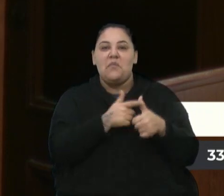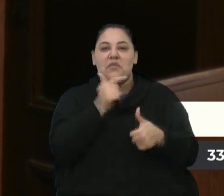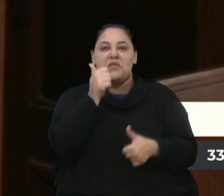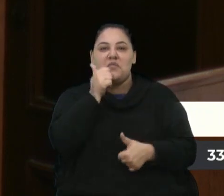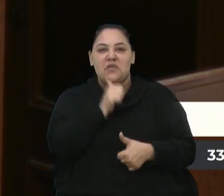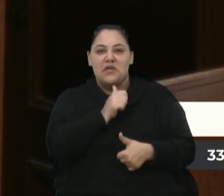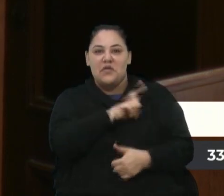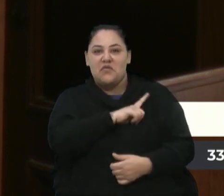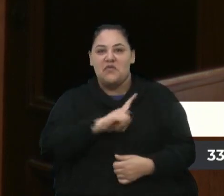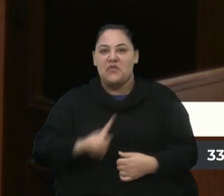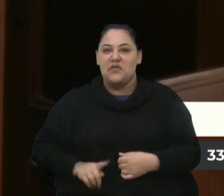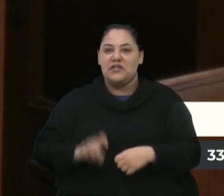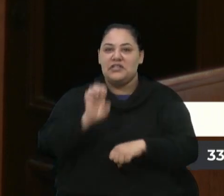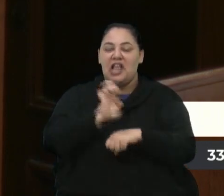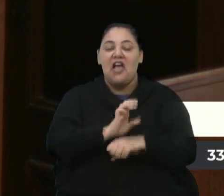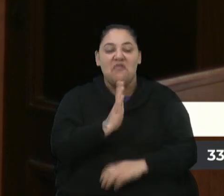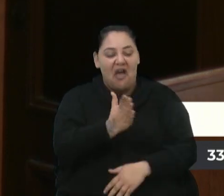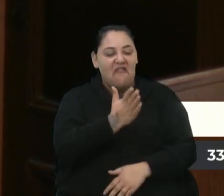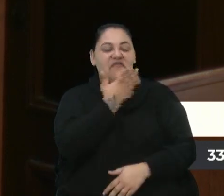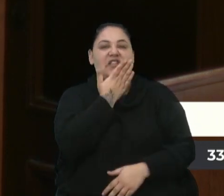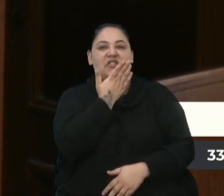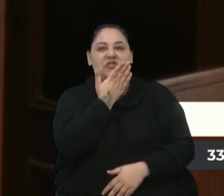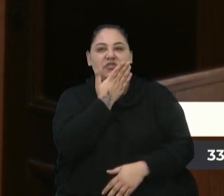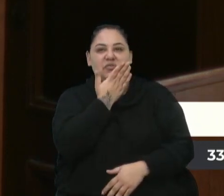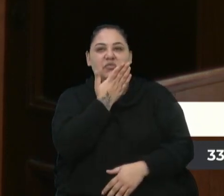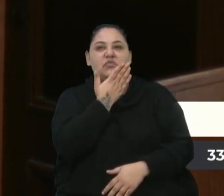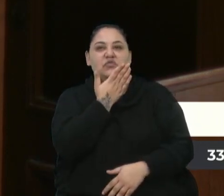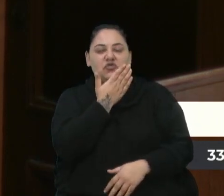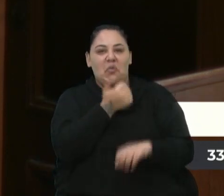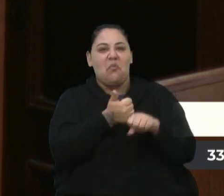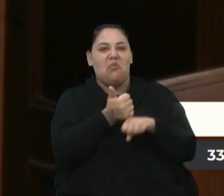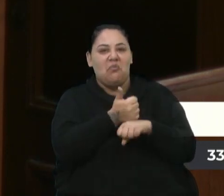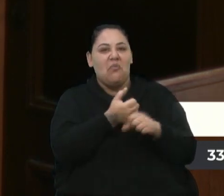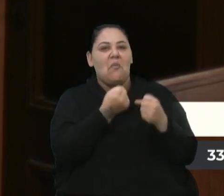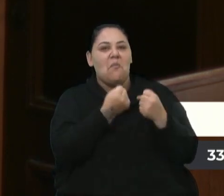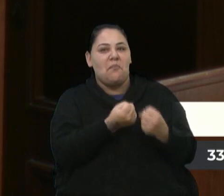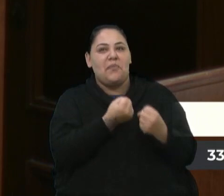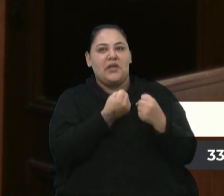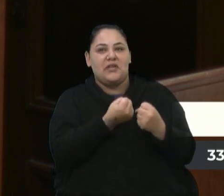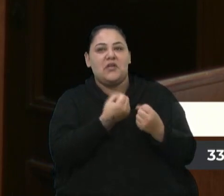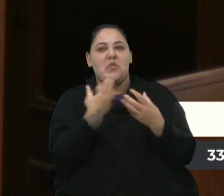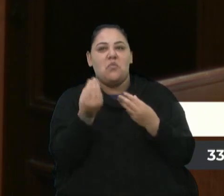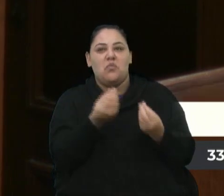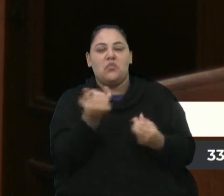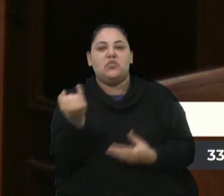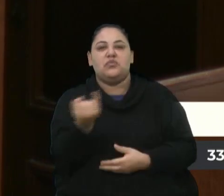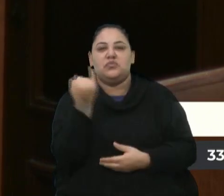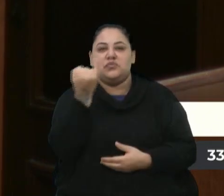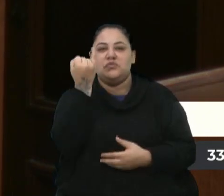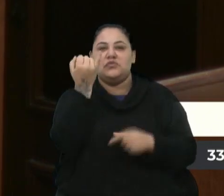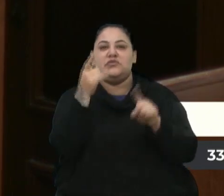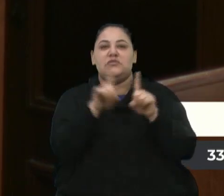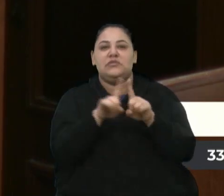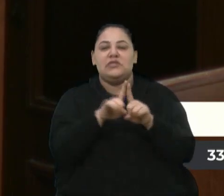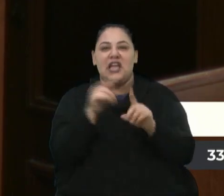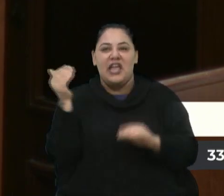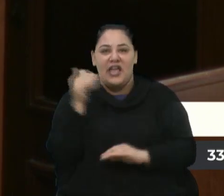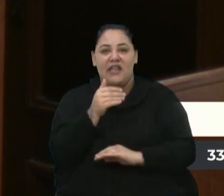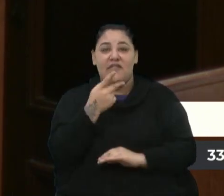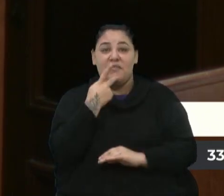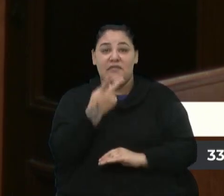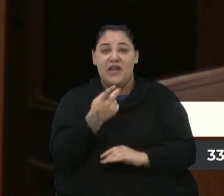governo do Estado que está à frente de uma pasta tão pesada, professor Zanquim, e tão importante. E ela vem para falar um pouco